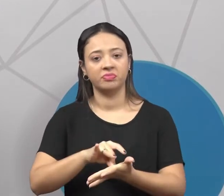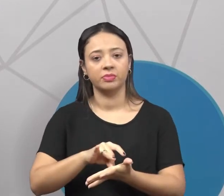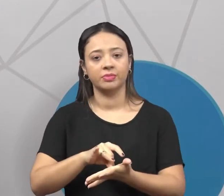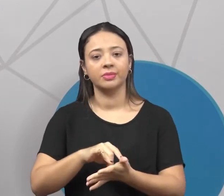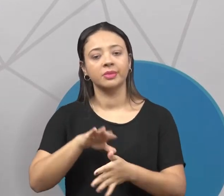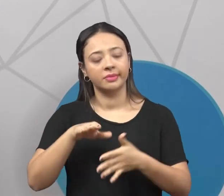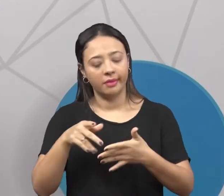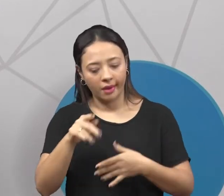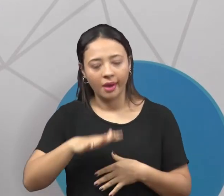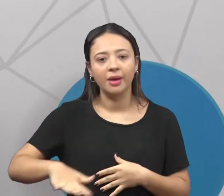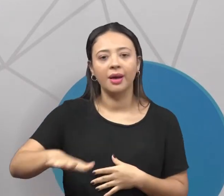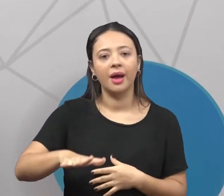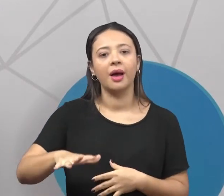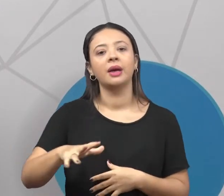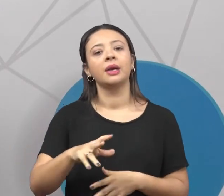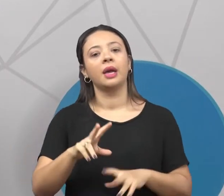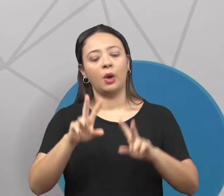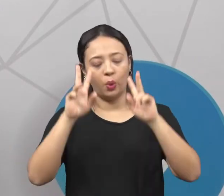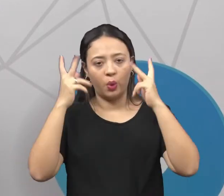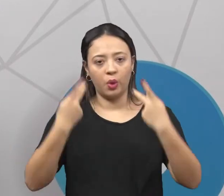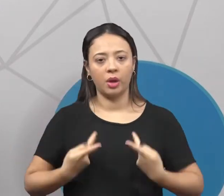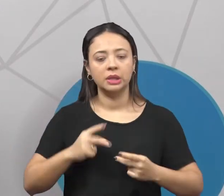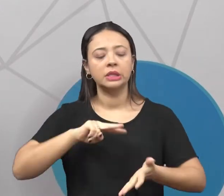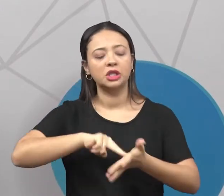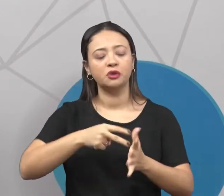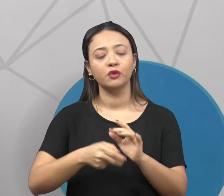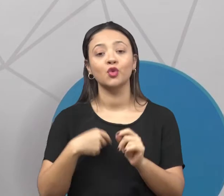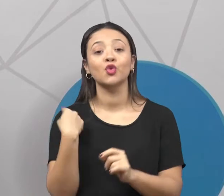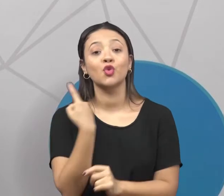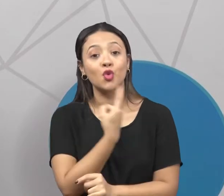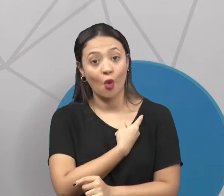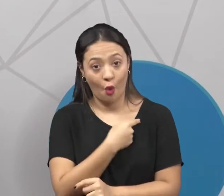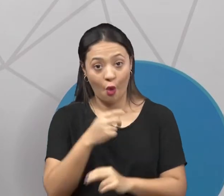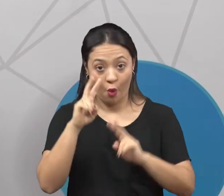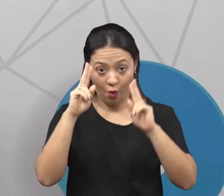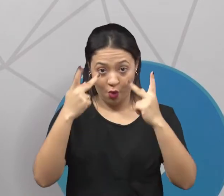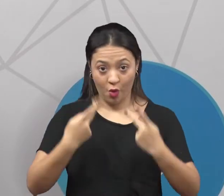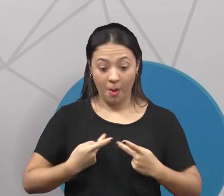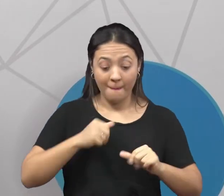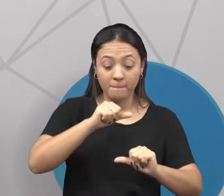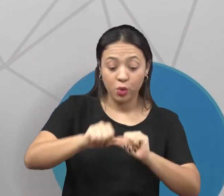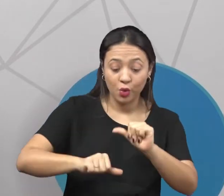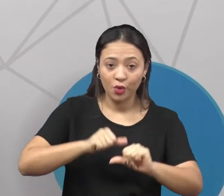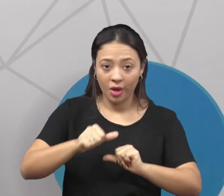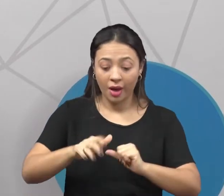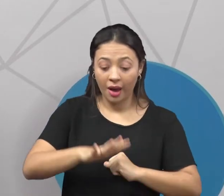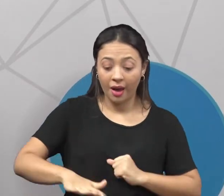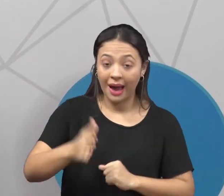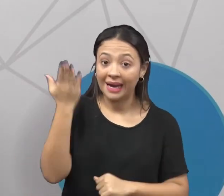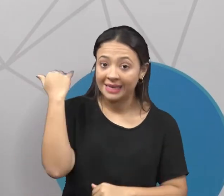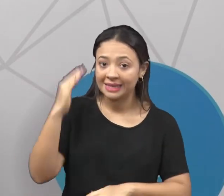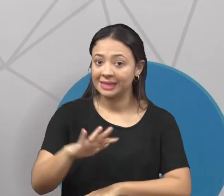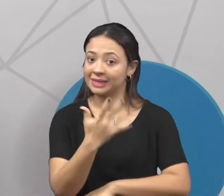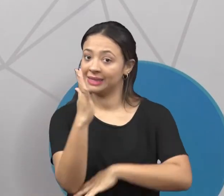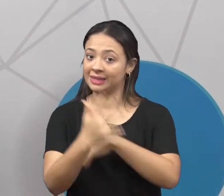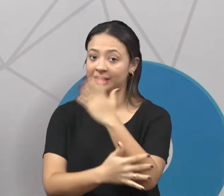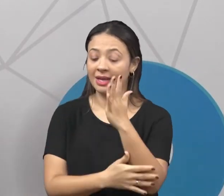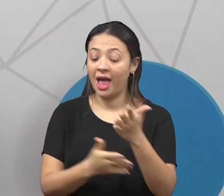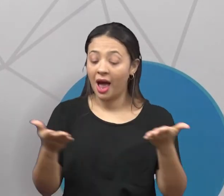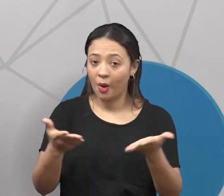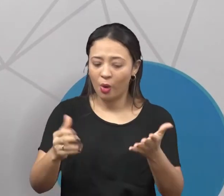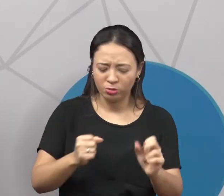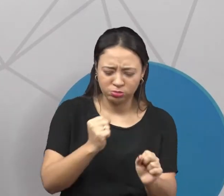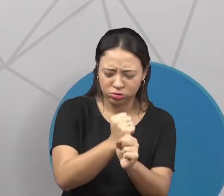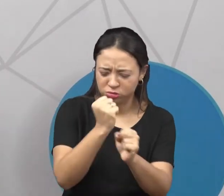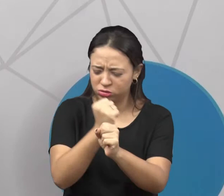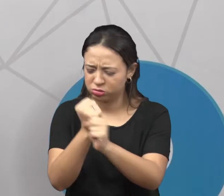é isso, é o homem transformar um meio que era natural para se tornar um meio cultural, através das suas construções